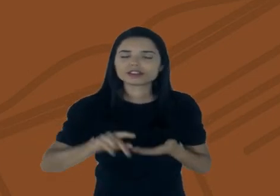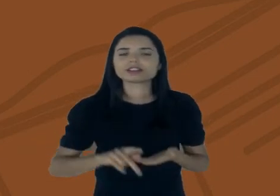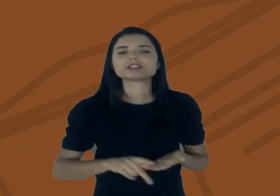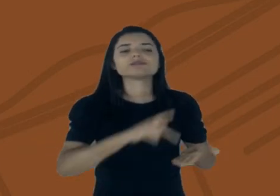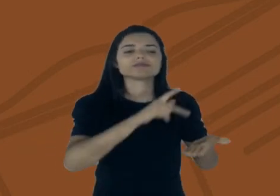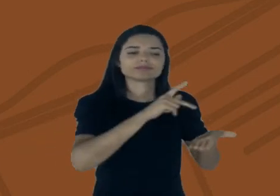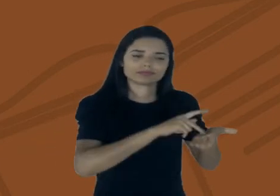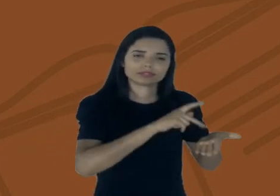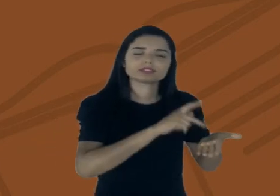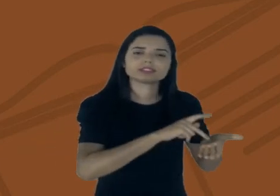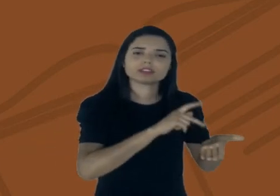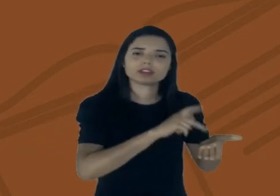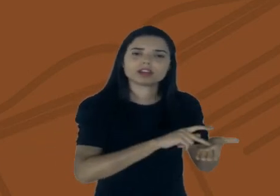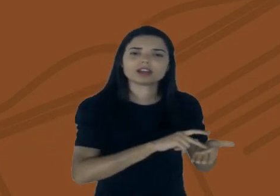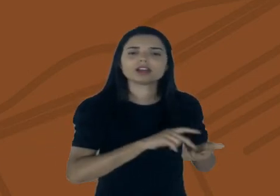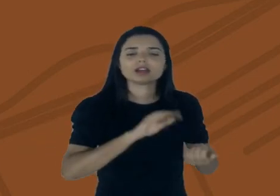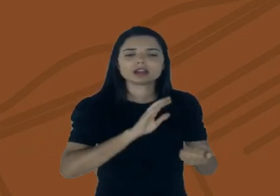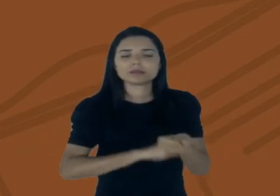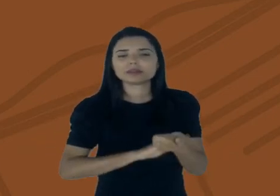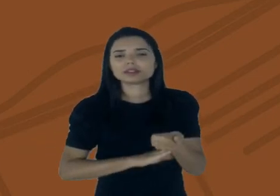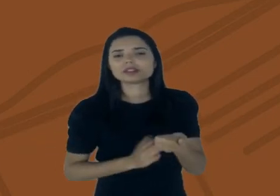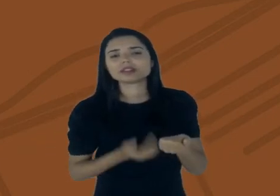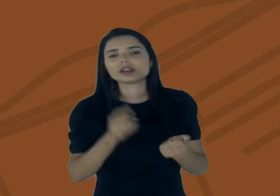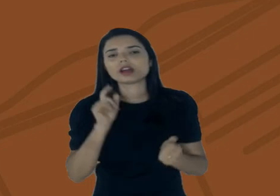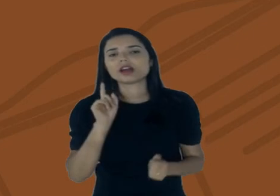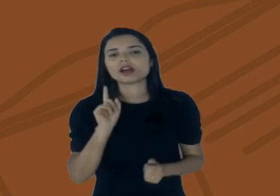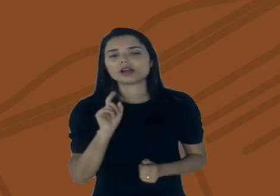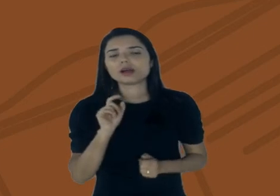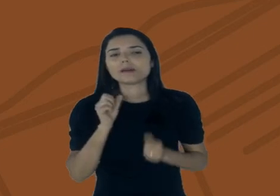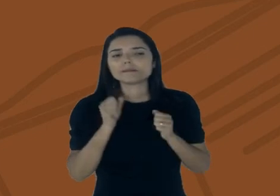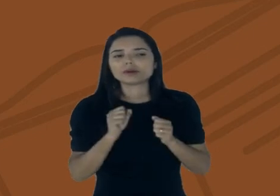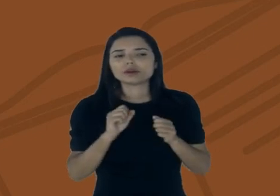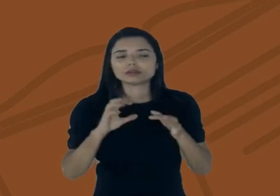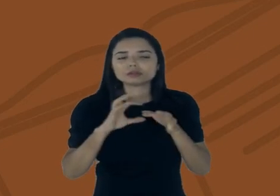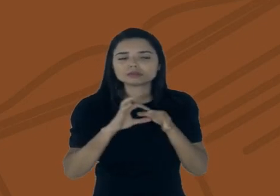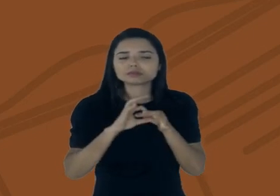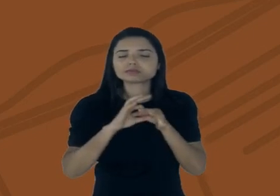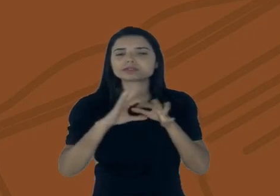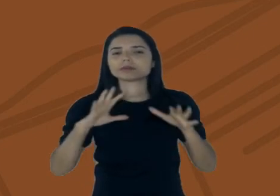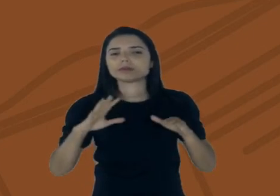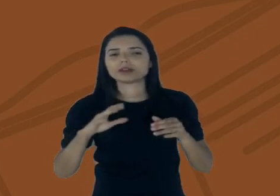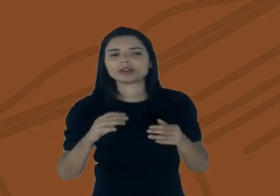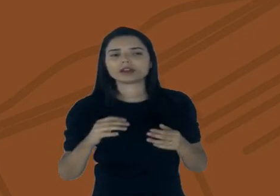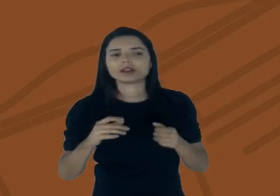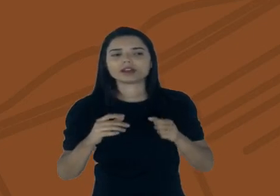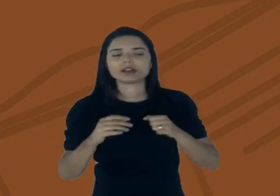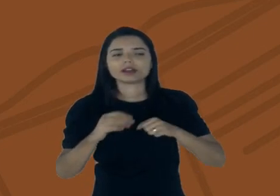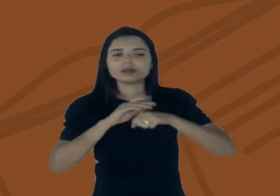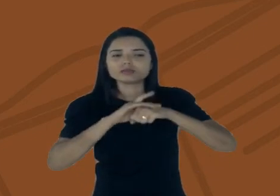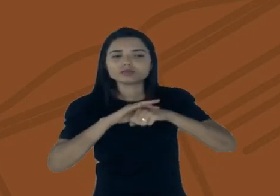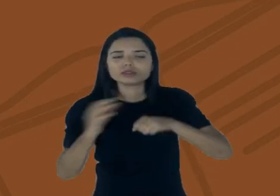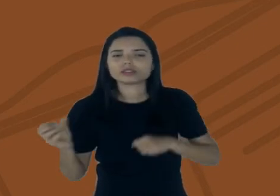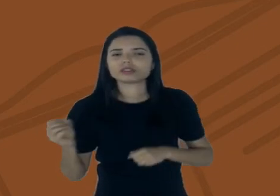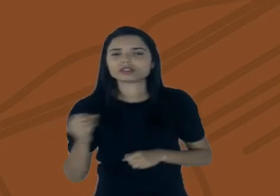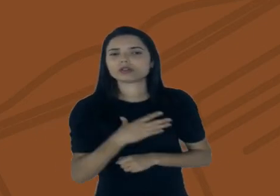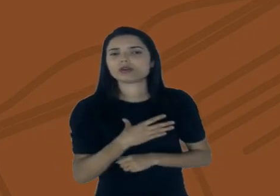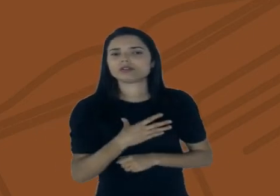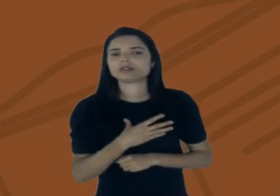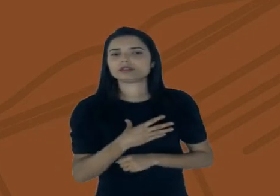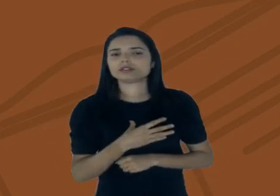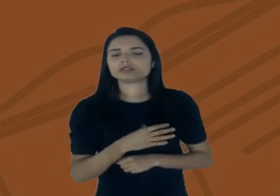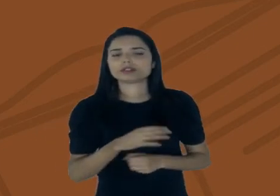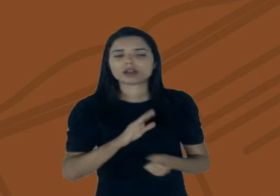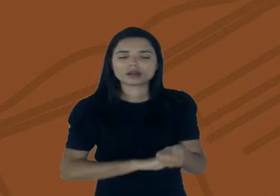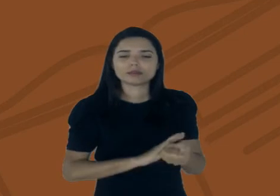né? Que a hipertensão ela vai desencadear outras doenças e outras coisas graves ao nosso corpo. Então, a